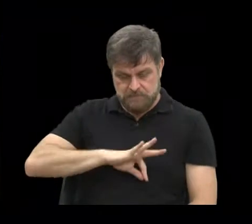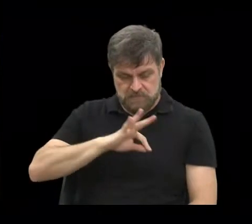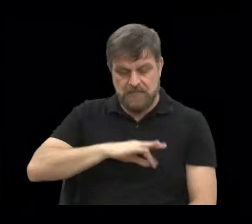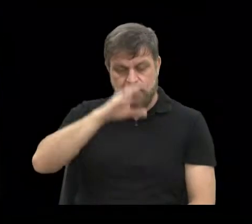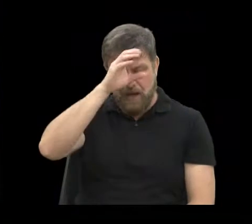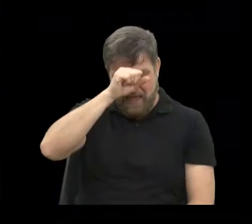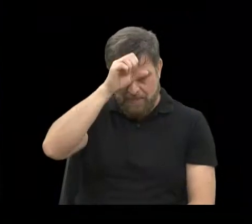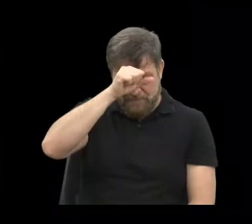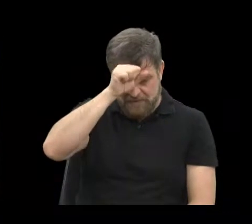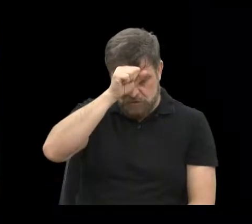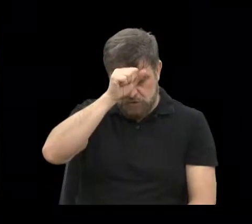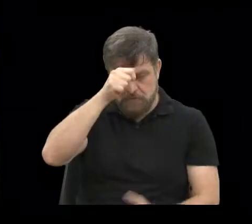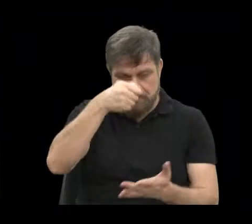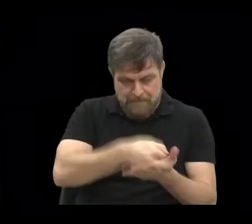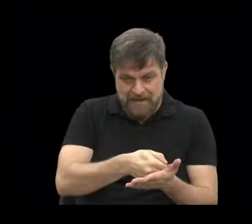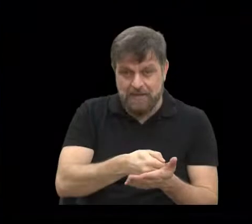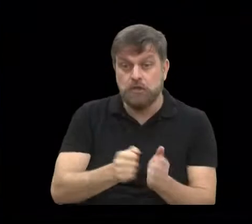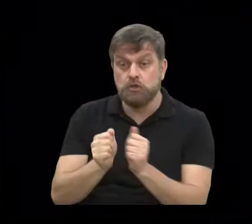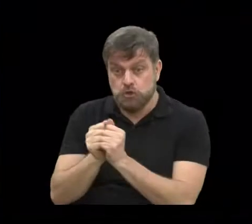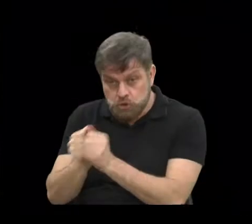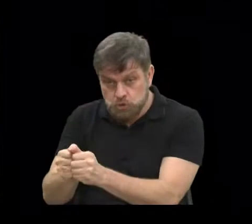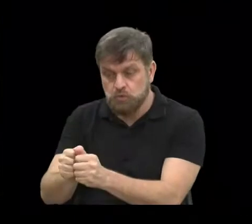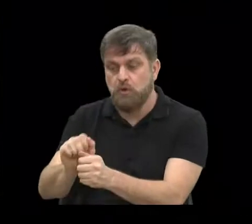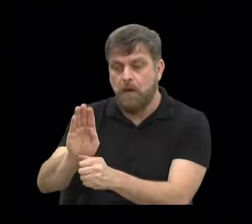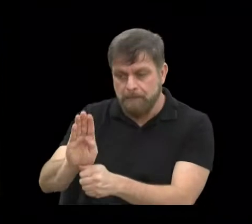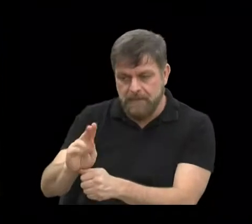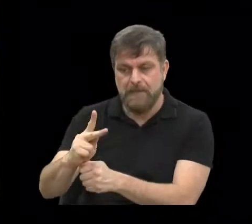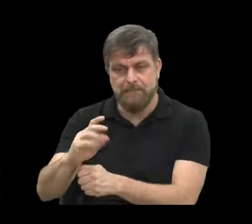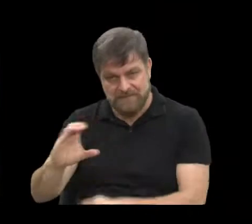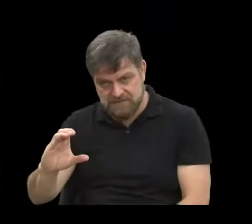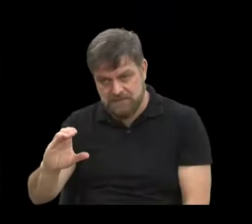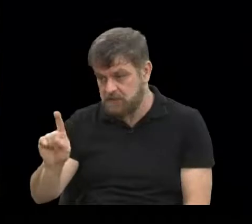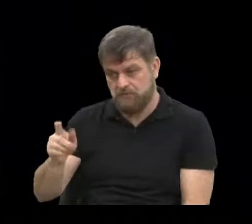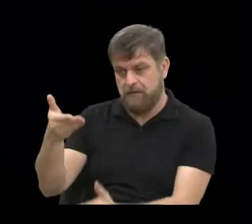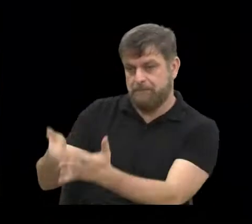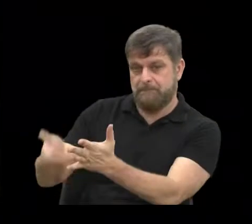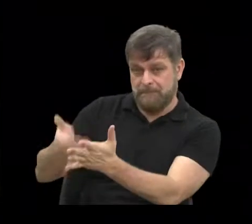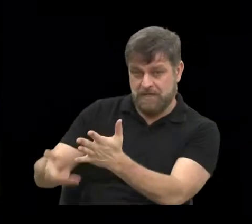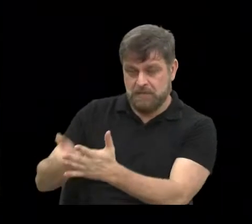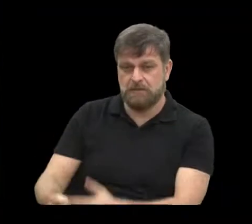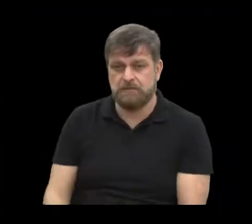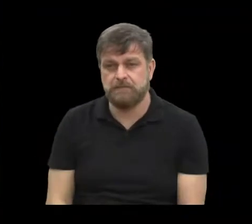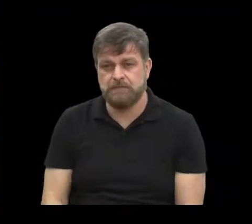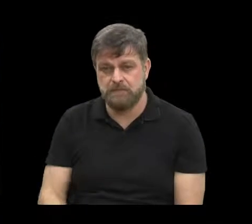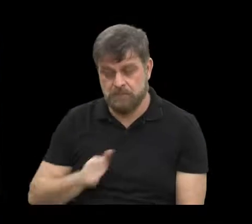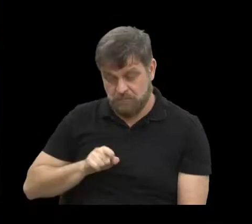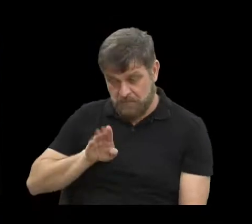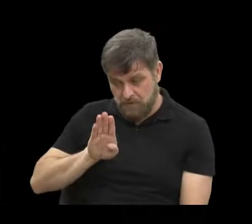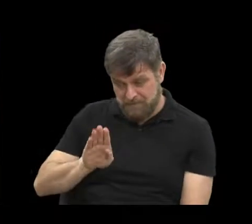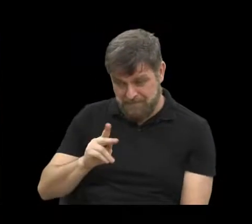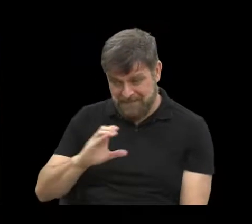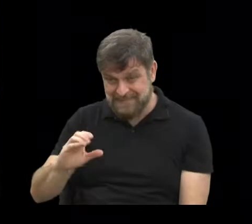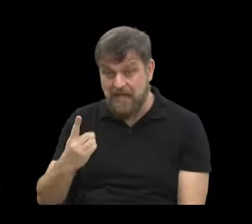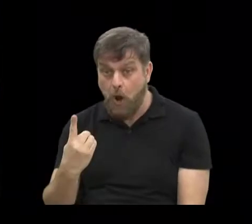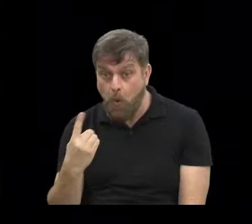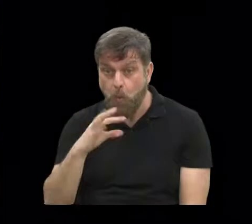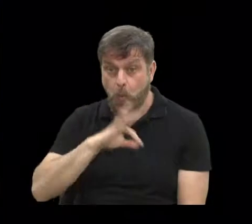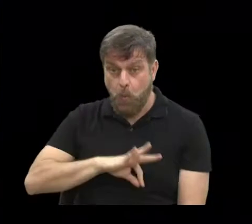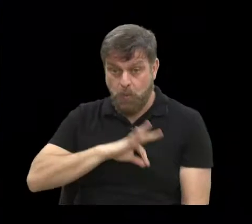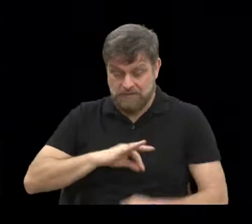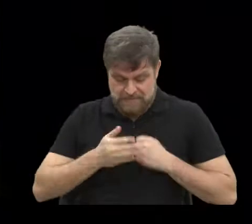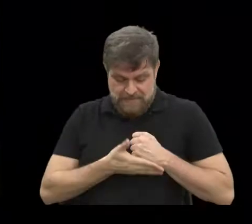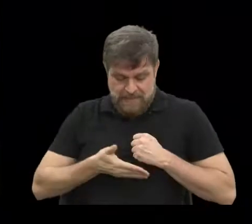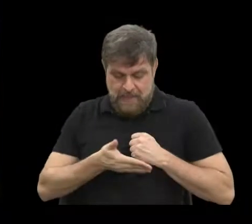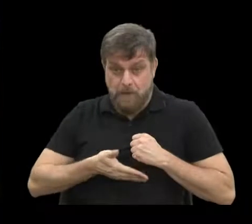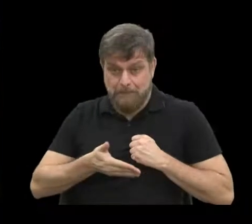aprendiz concomitante com o recebimento do benefício, que eu não falei, mas o benefício é um salário mínimo, o valor